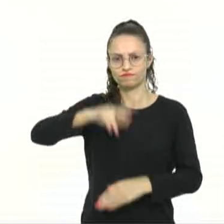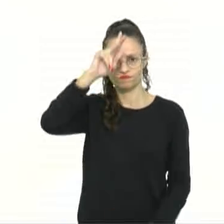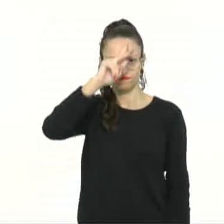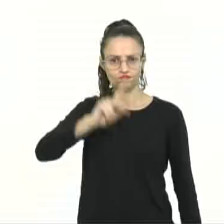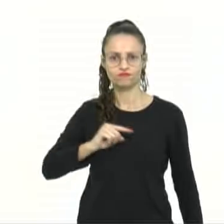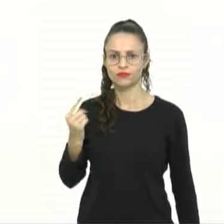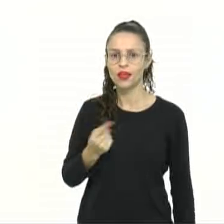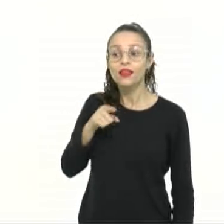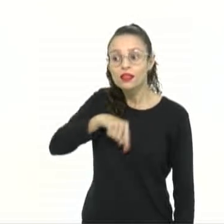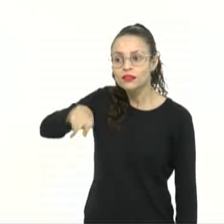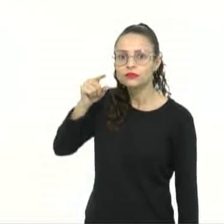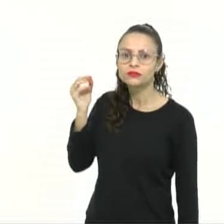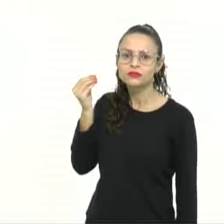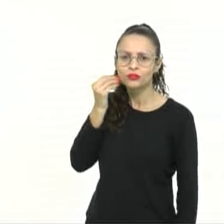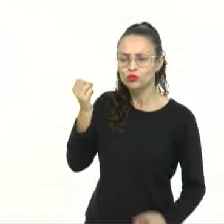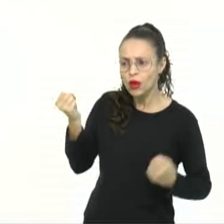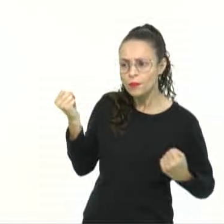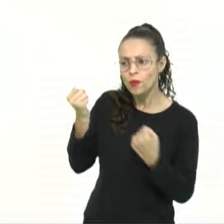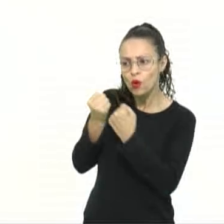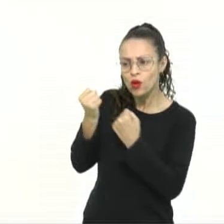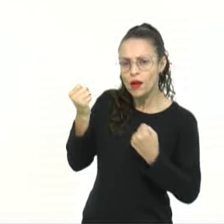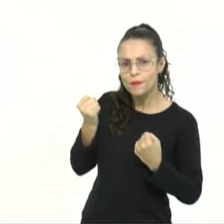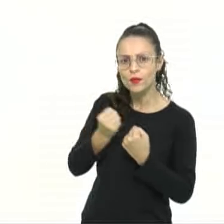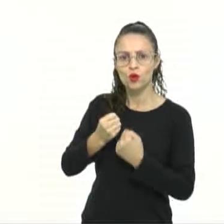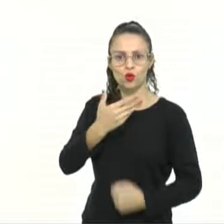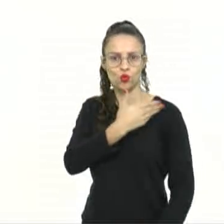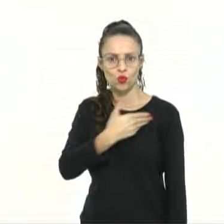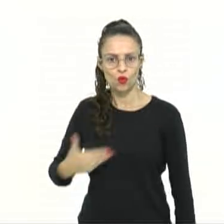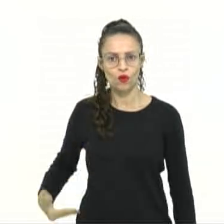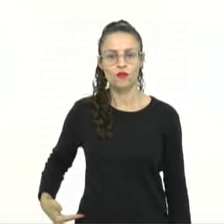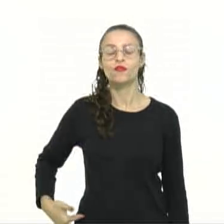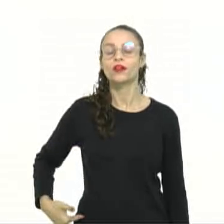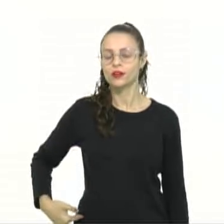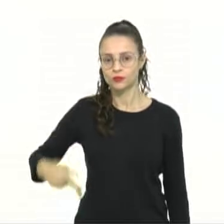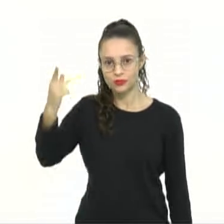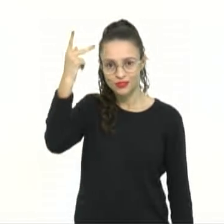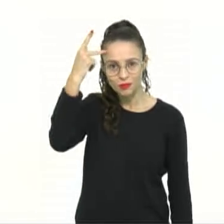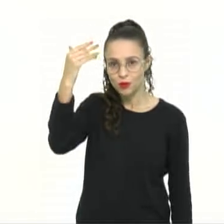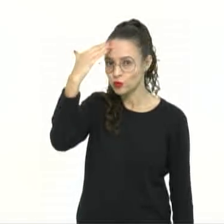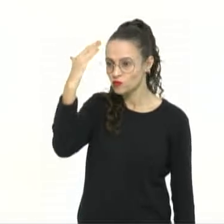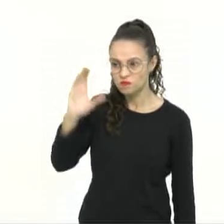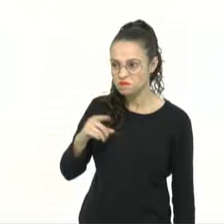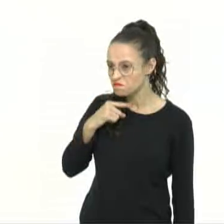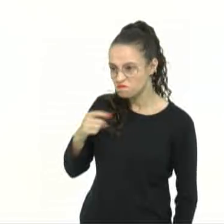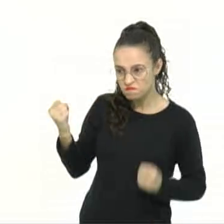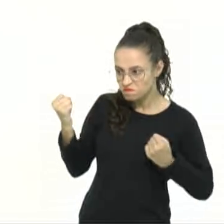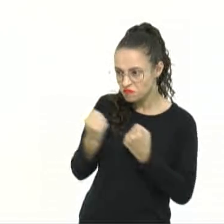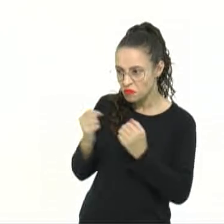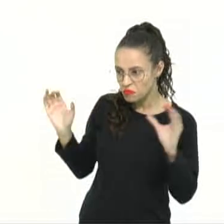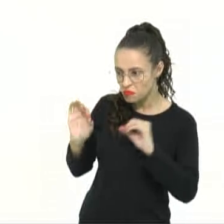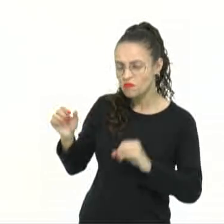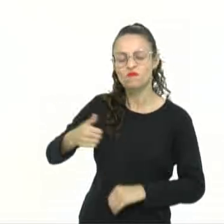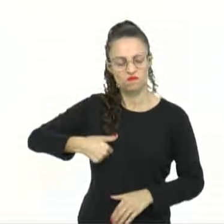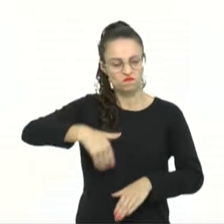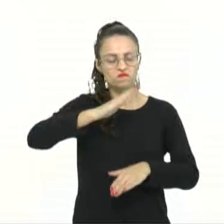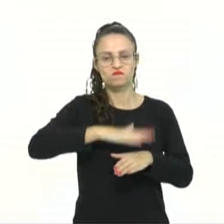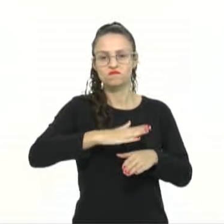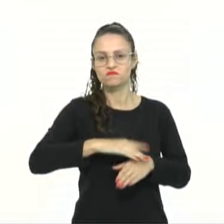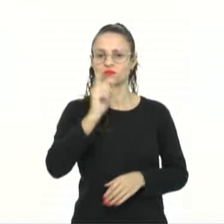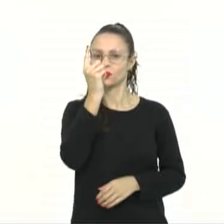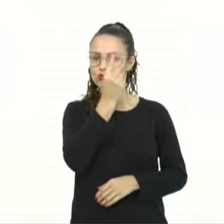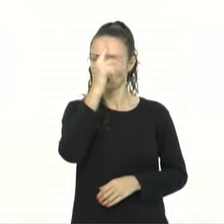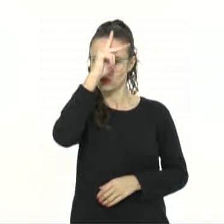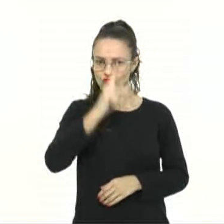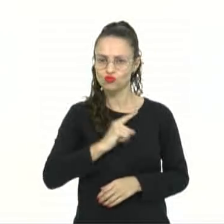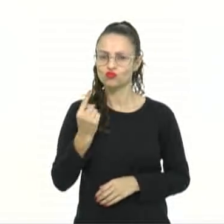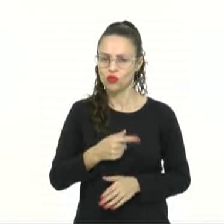tentou o apoio ali de alguns governos, tanto de São Paulo quanto de Curitiba, não conseguiu, então ele resolveu fazer uma tropeada ali